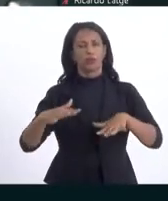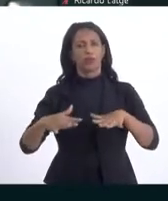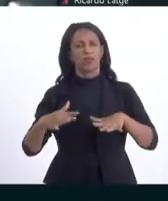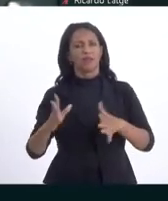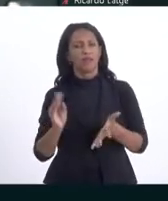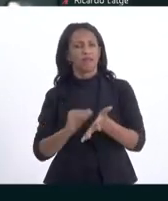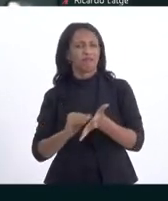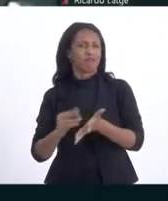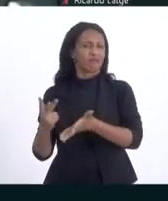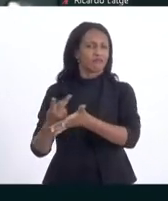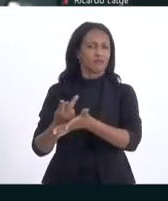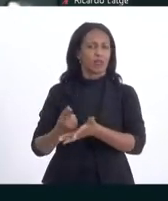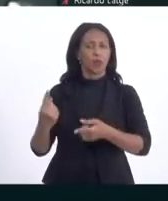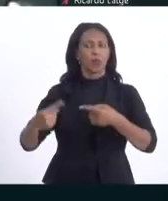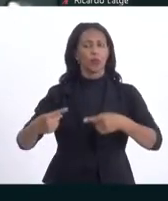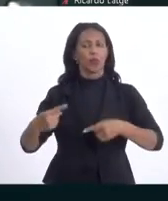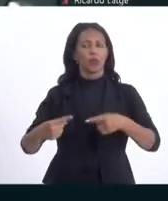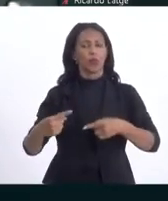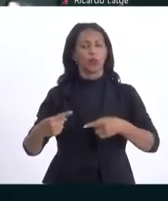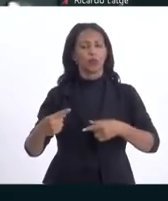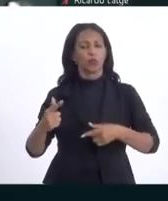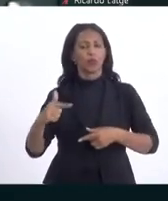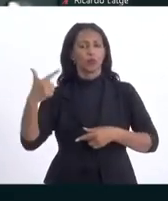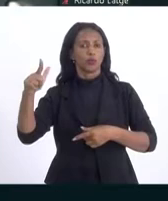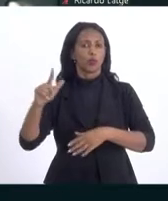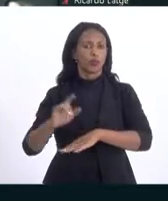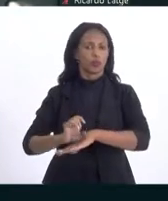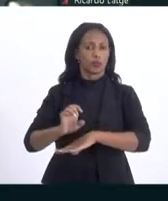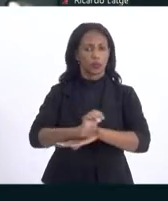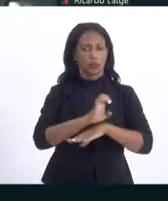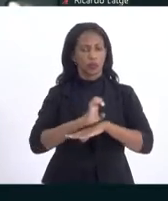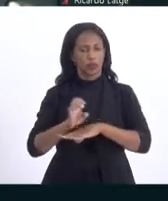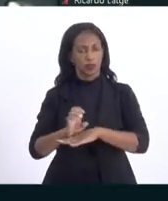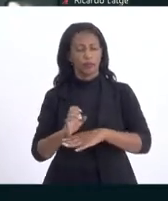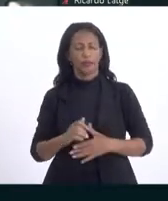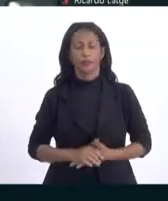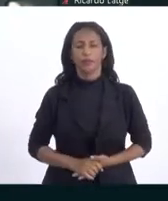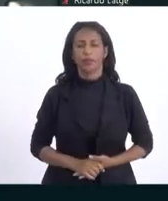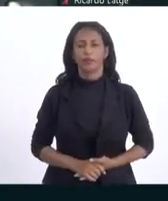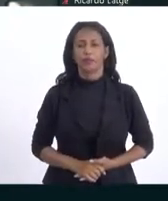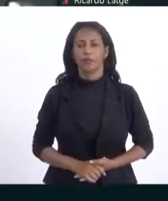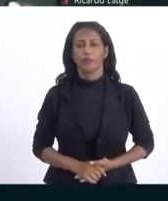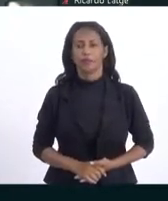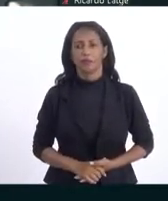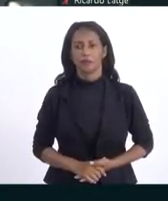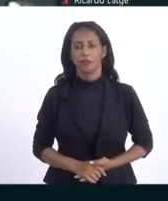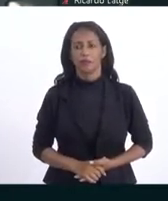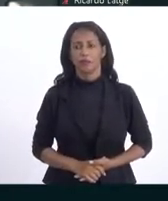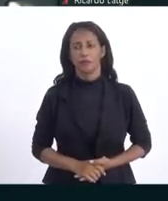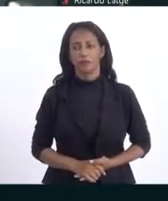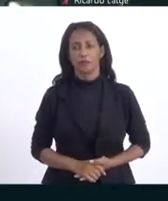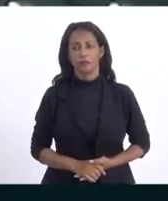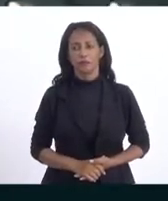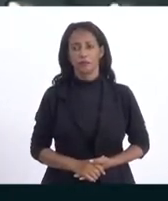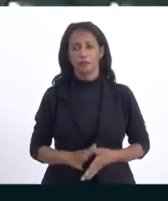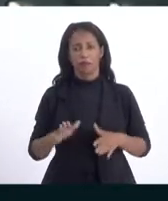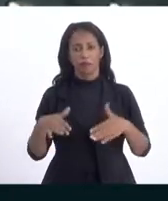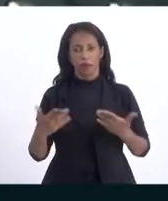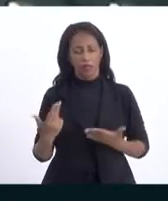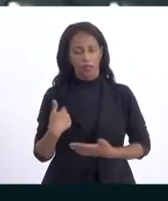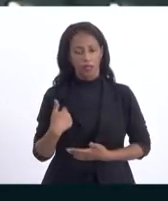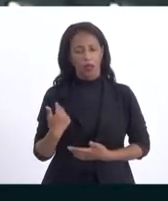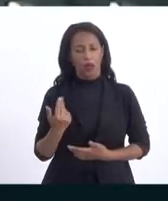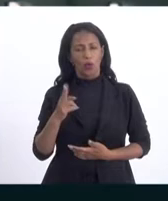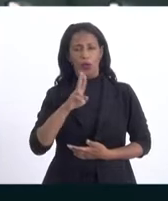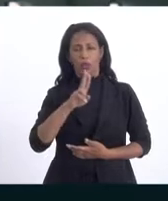desleal com produtos oriundos de outros estados, dos estados vizinhos. Então, em nome aqui de todos